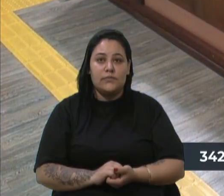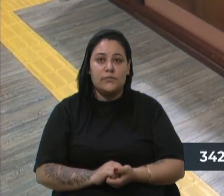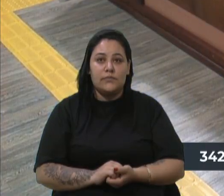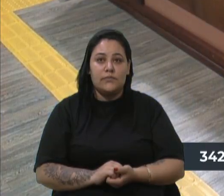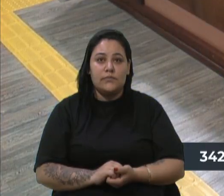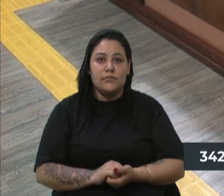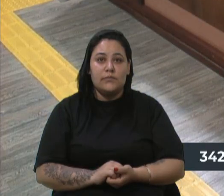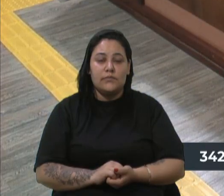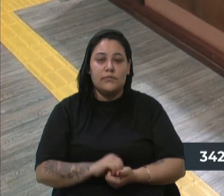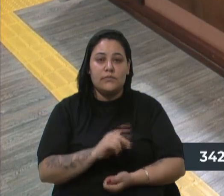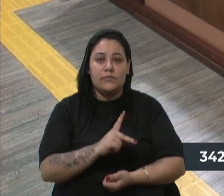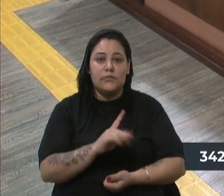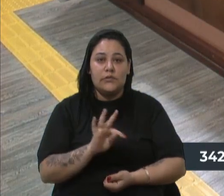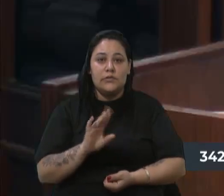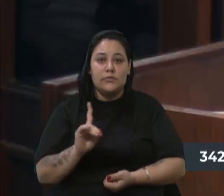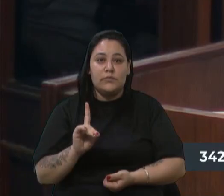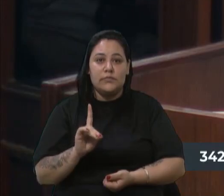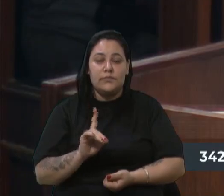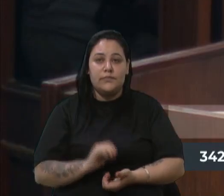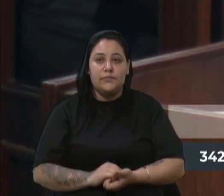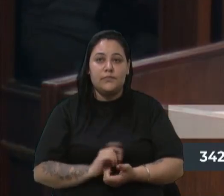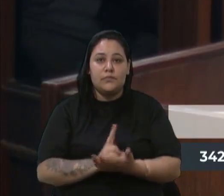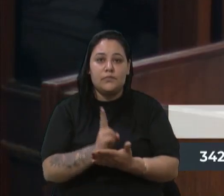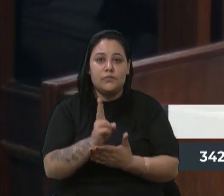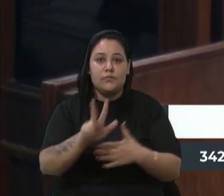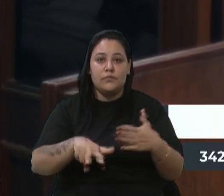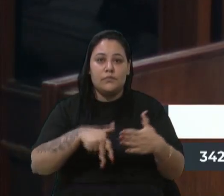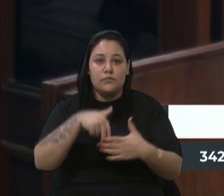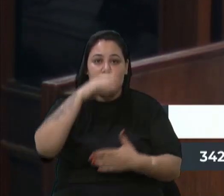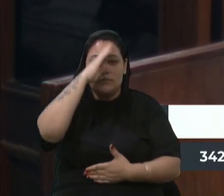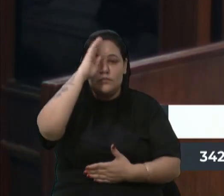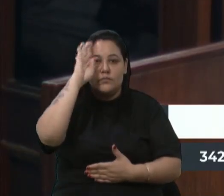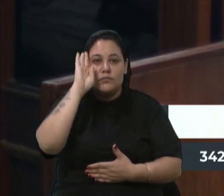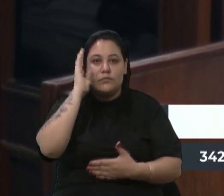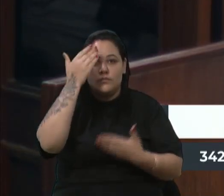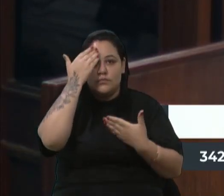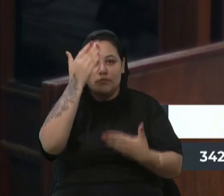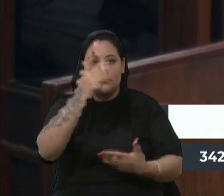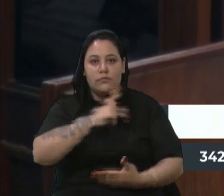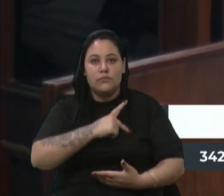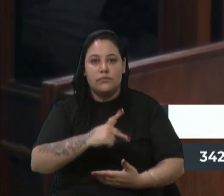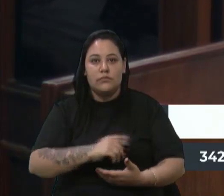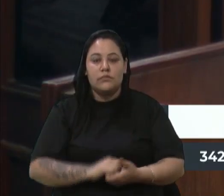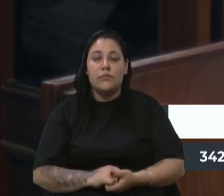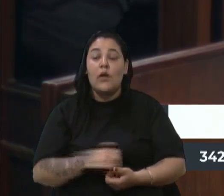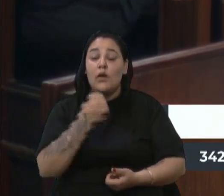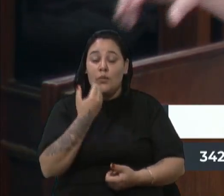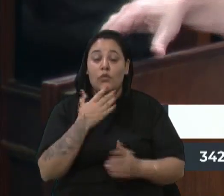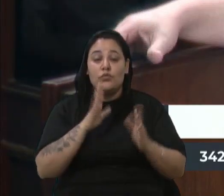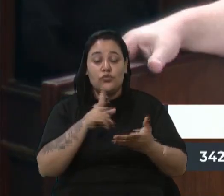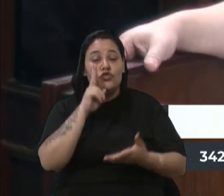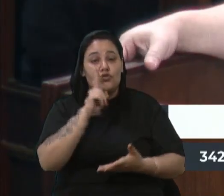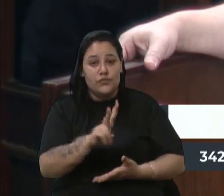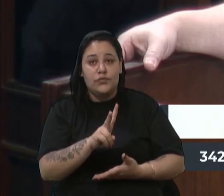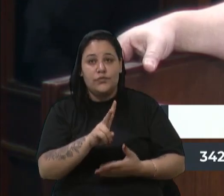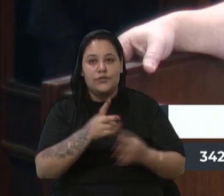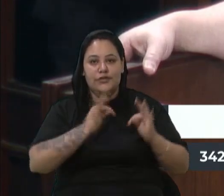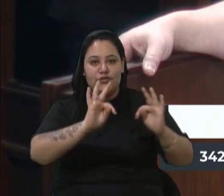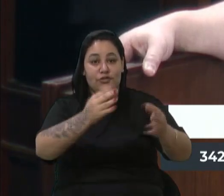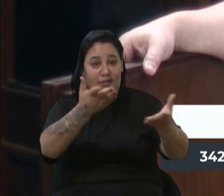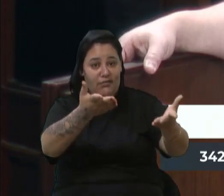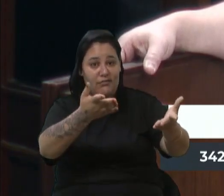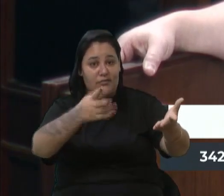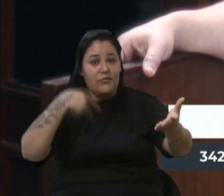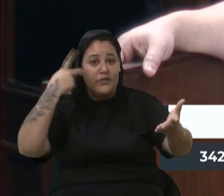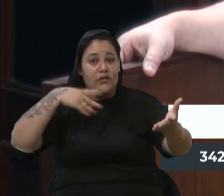tribuna Adriano Bressan. Obrigado, senhor presidente. Bom, pessoal, acho que nós vimos que essa tecnologia, né, vereador Bortola,